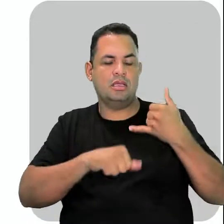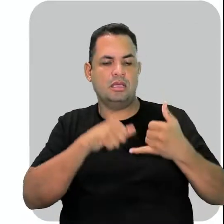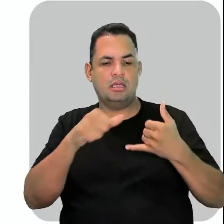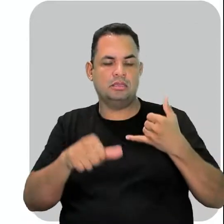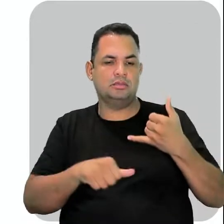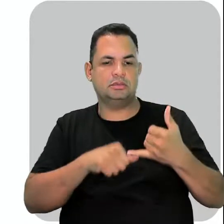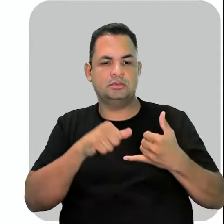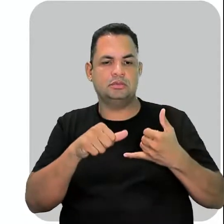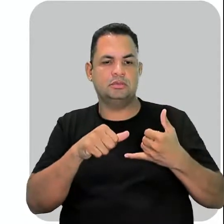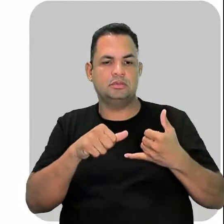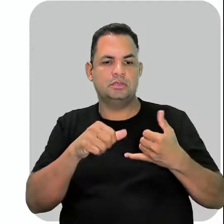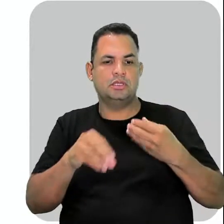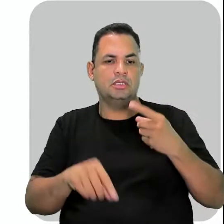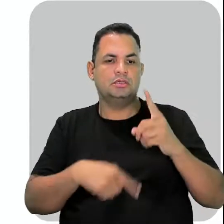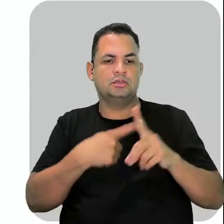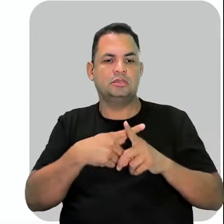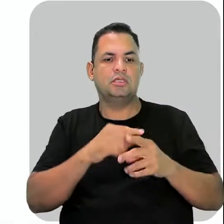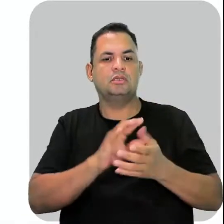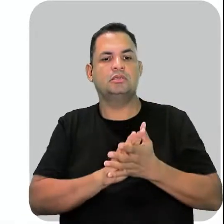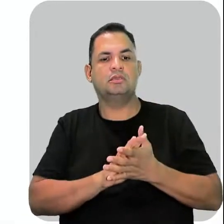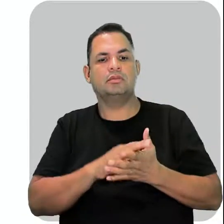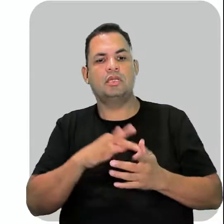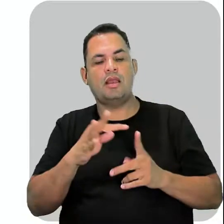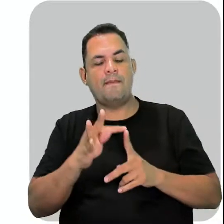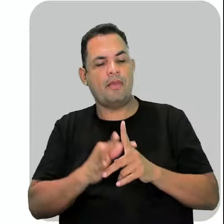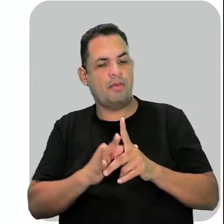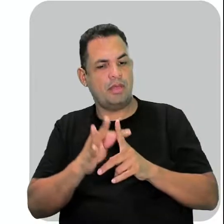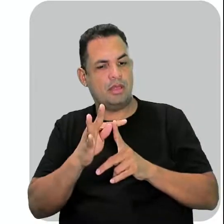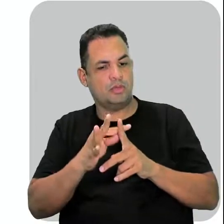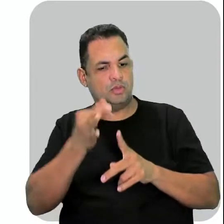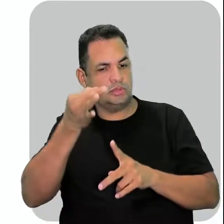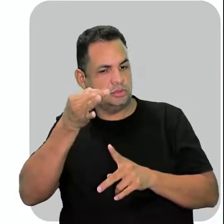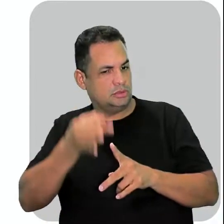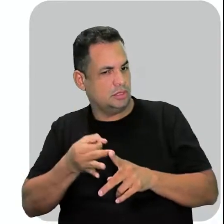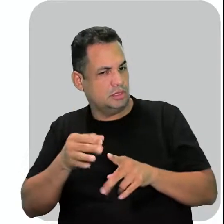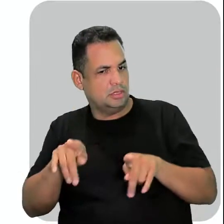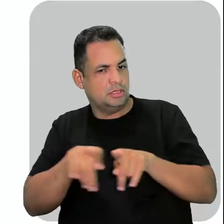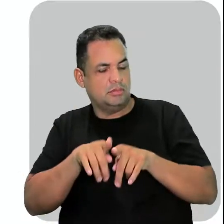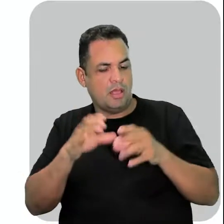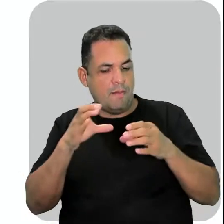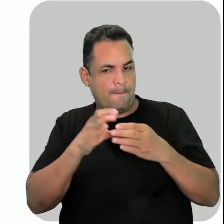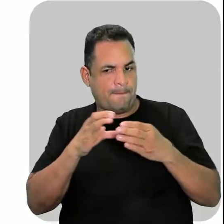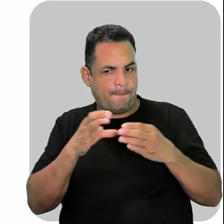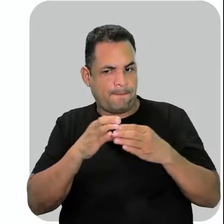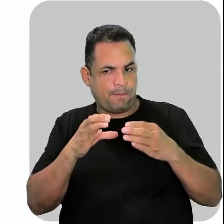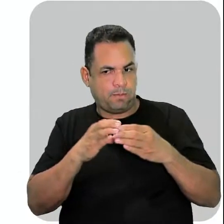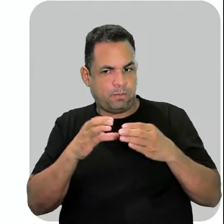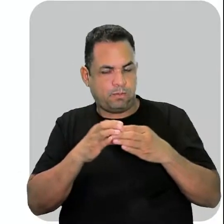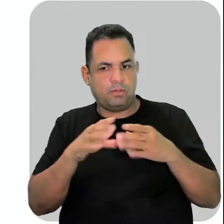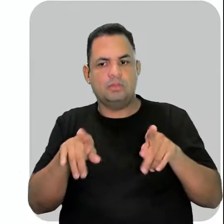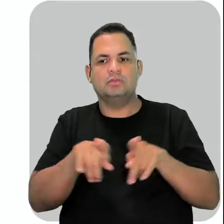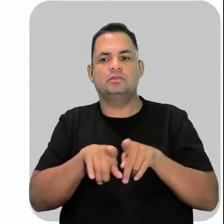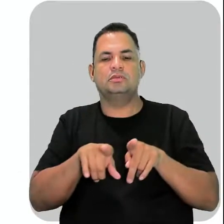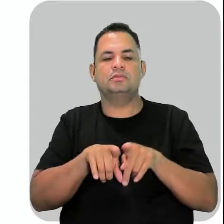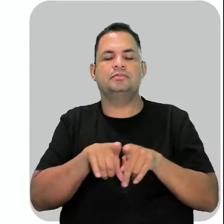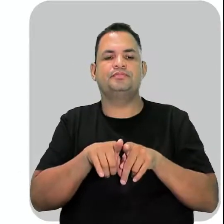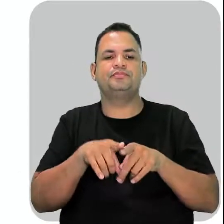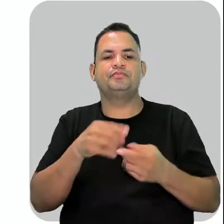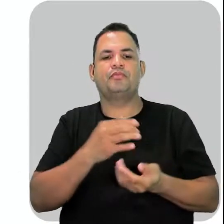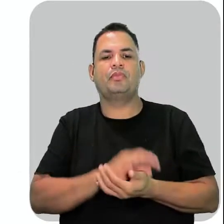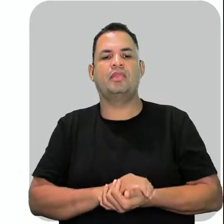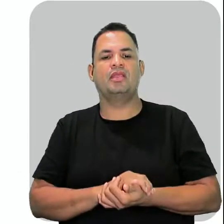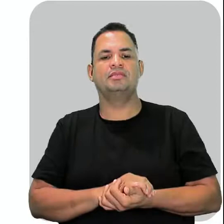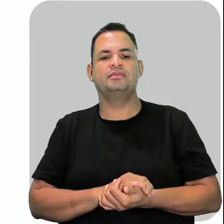pressão adequada também. Quando ocorre a quebra e a ligação entre